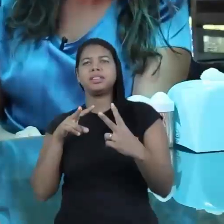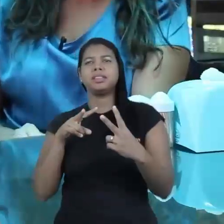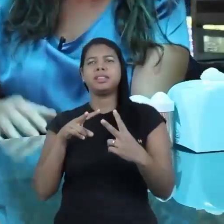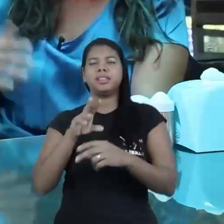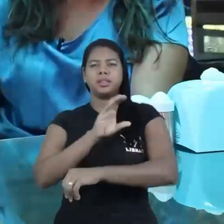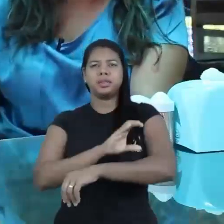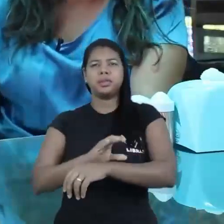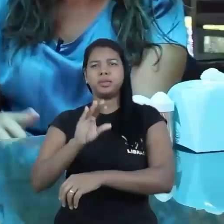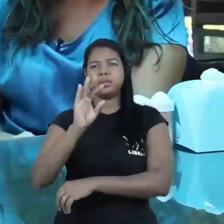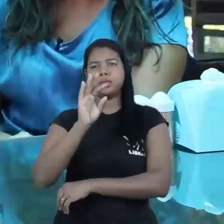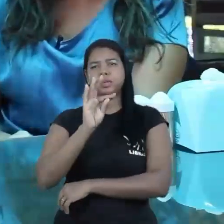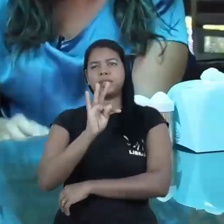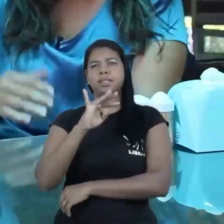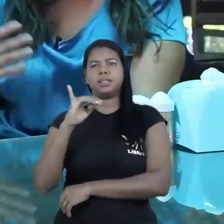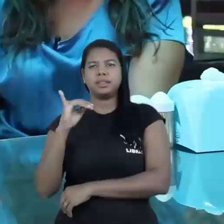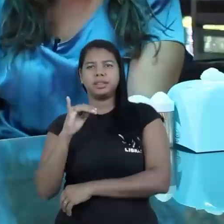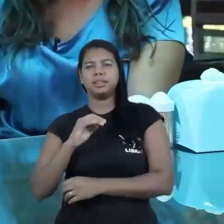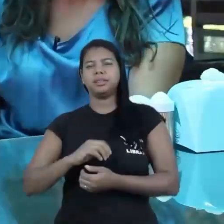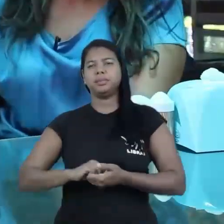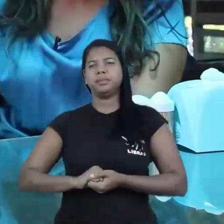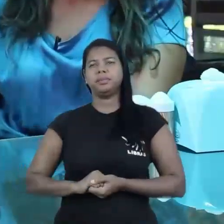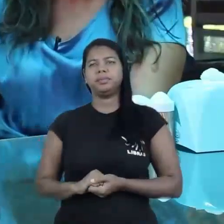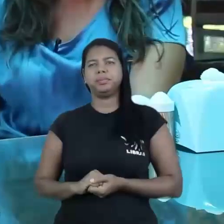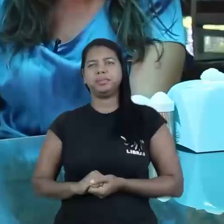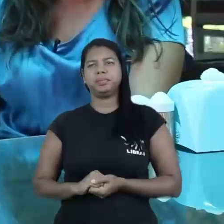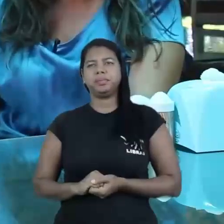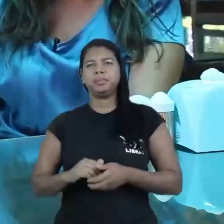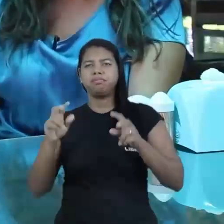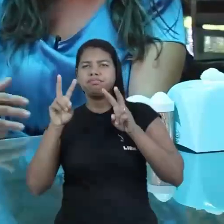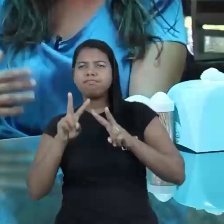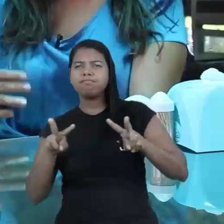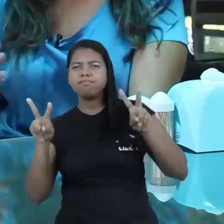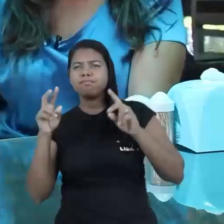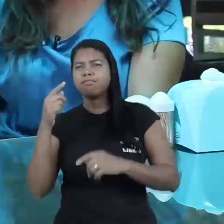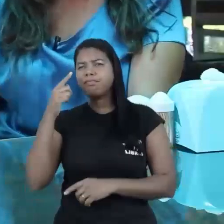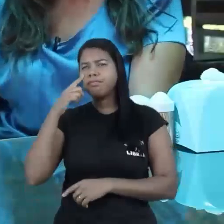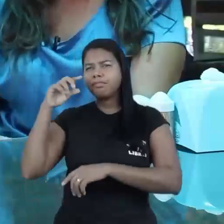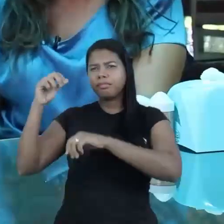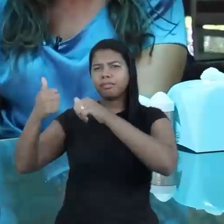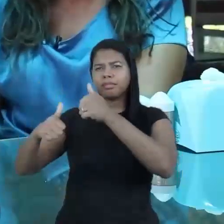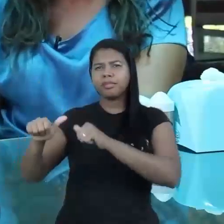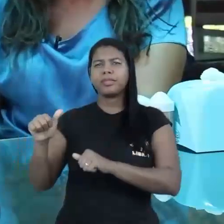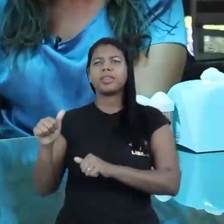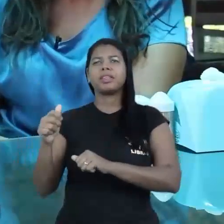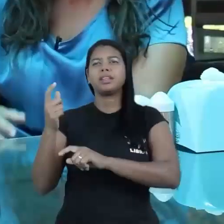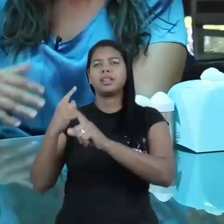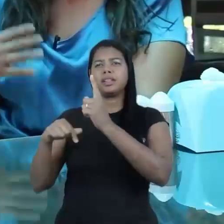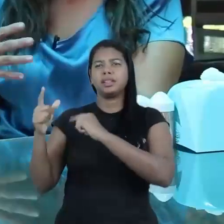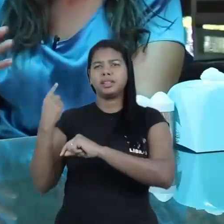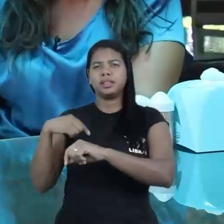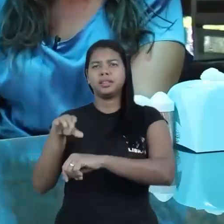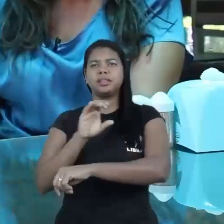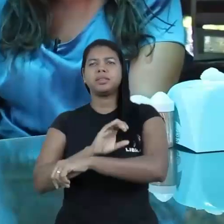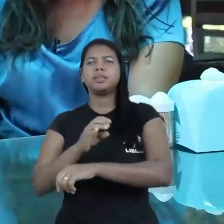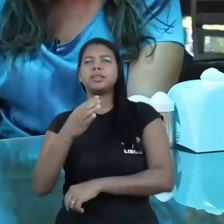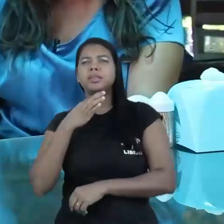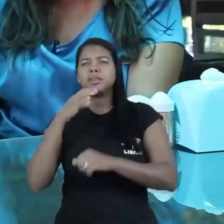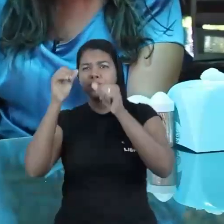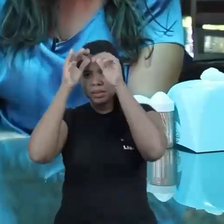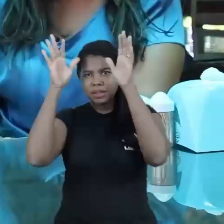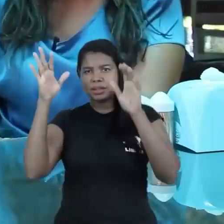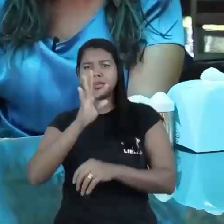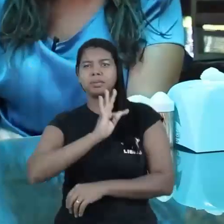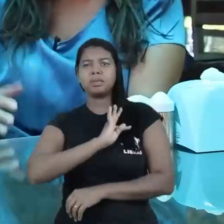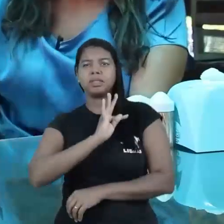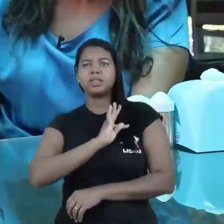Isso, Tiago, você concluiu. E em seguida ele viu a necessidade de também fazer administração para poder ter conhecimentos mais técnicos,